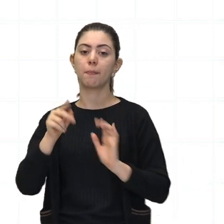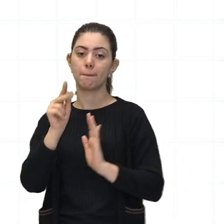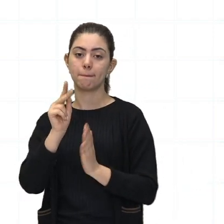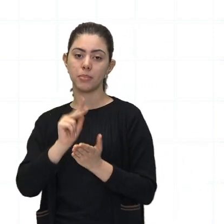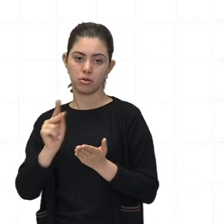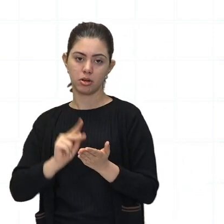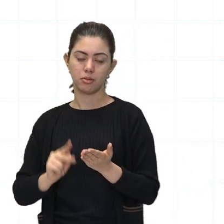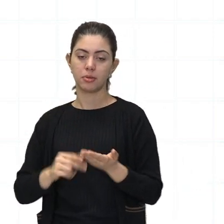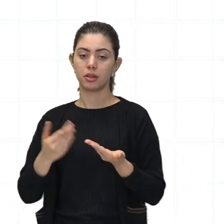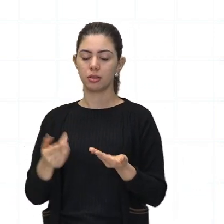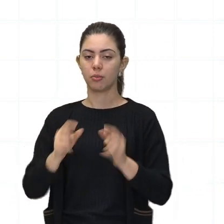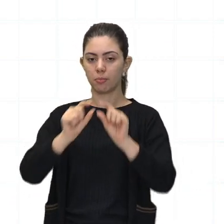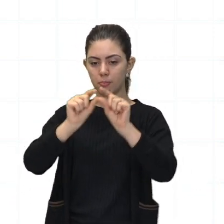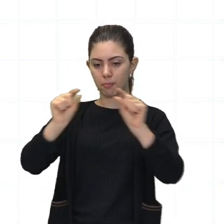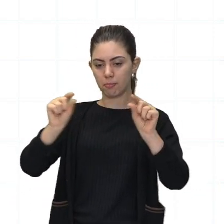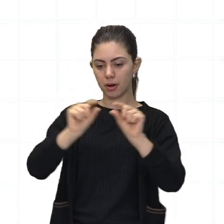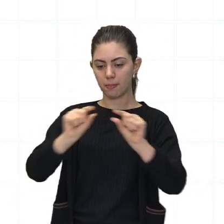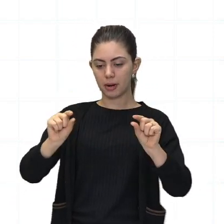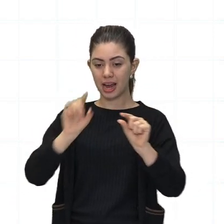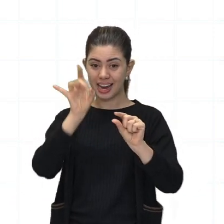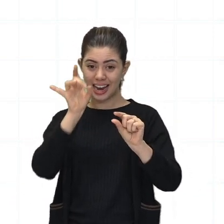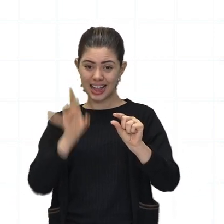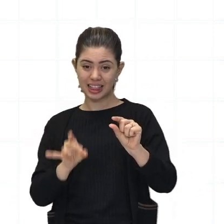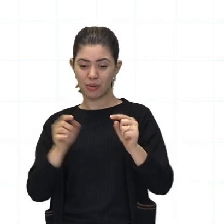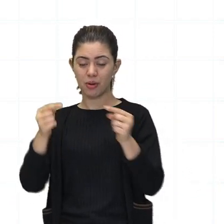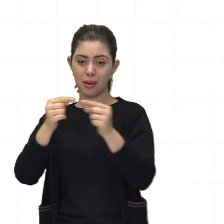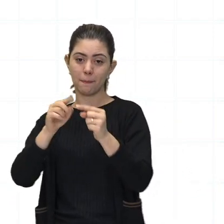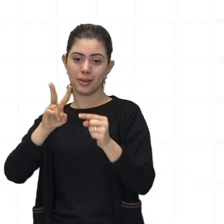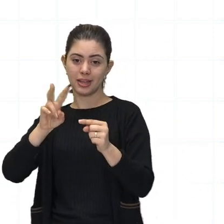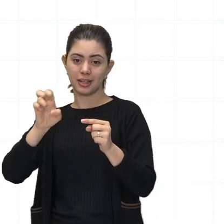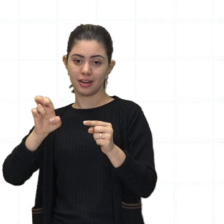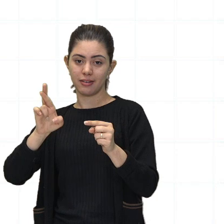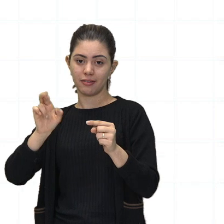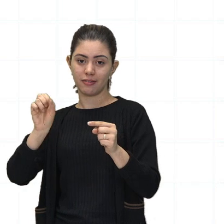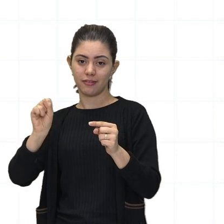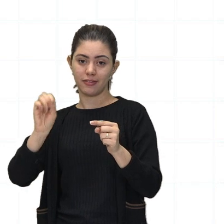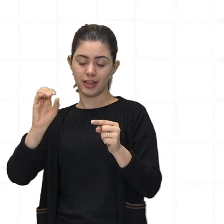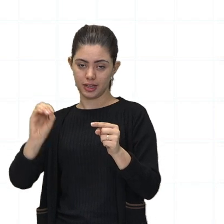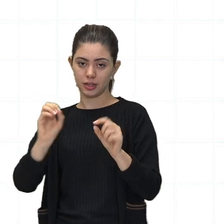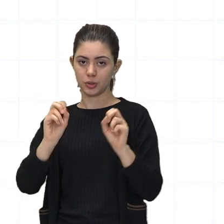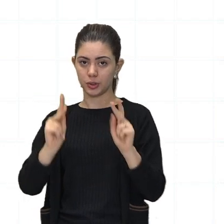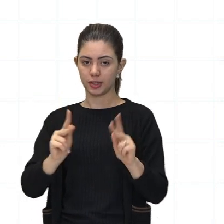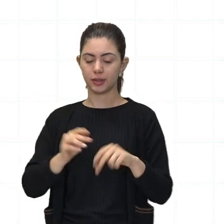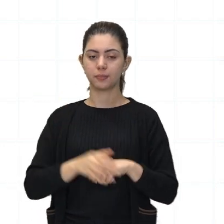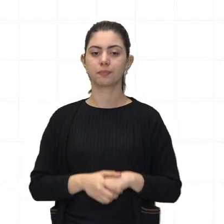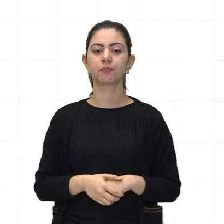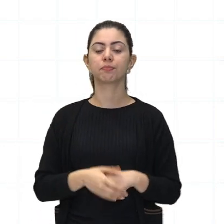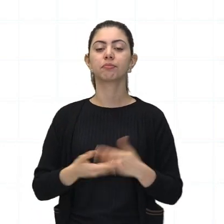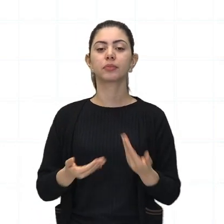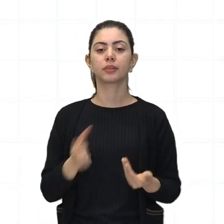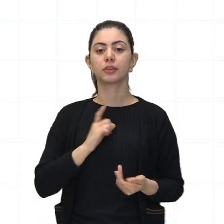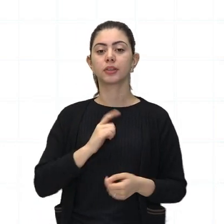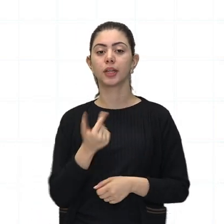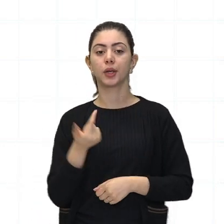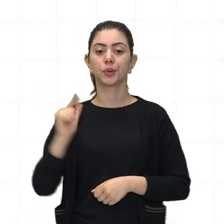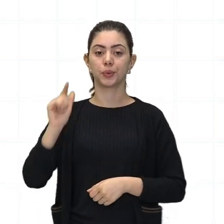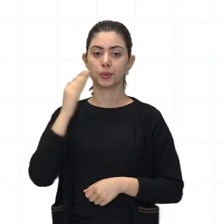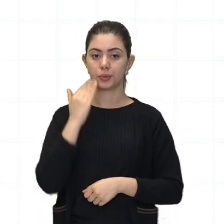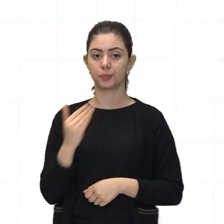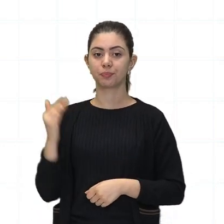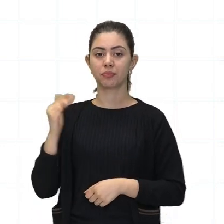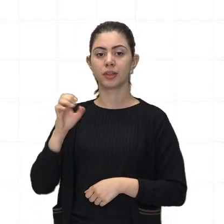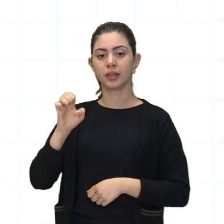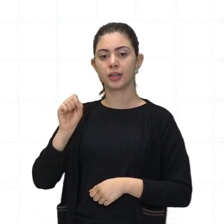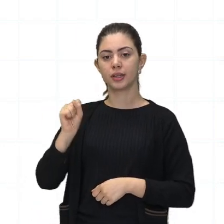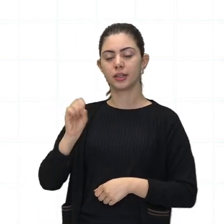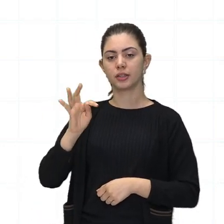eu vou chamar de verso. Quantas linhas tiver, quantos versos eu terei. Além do verso, nós temos também a estrofe, que é um